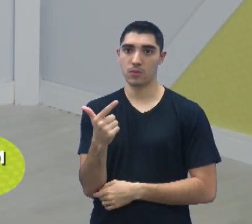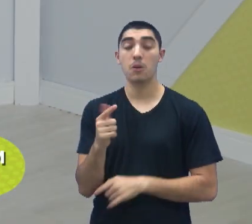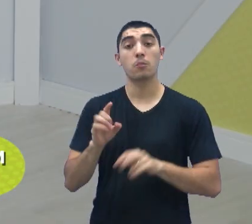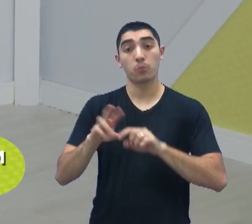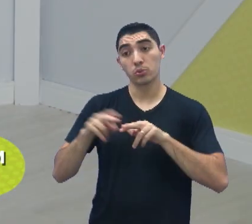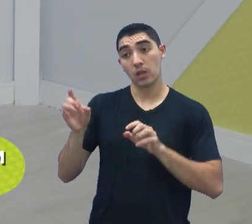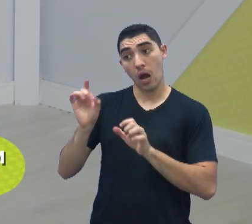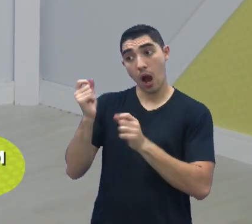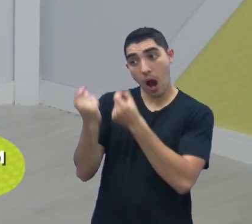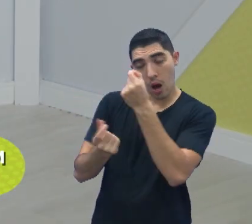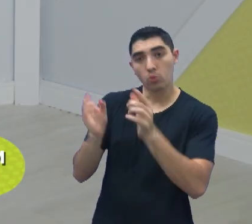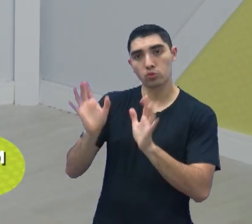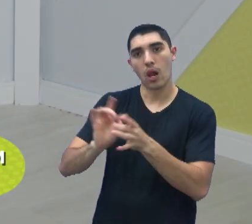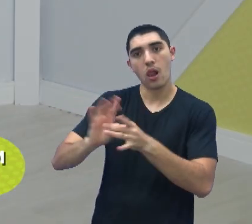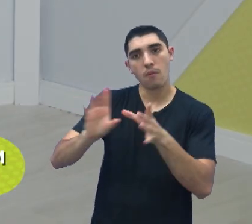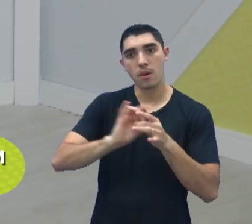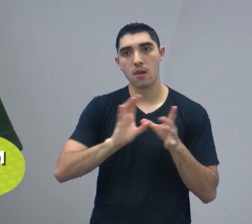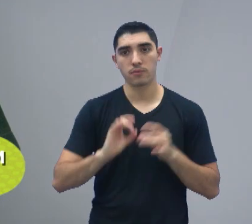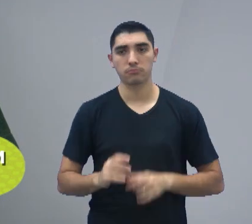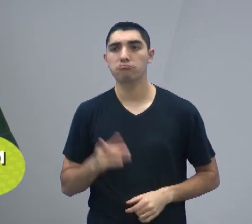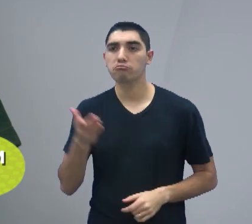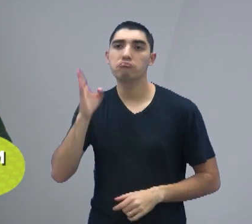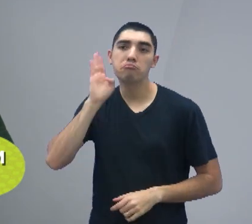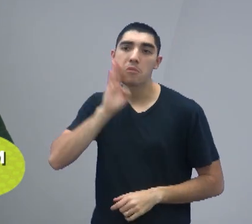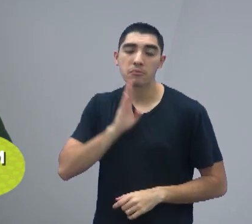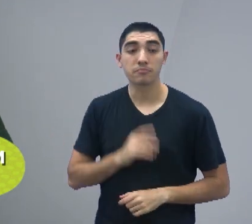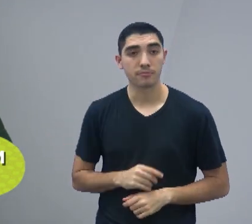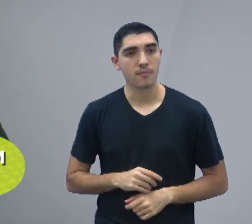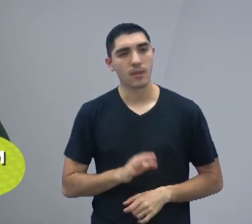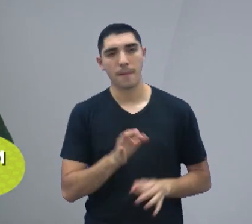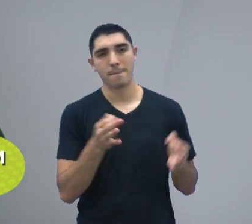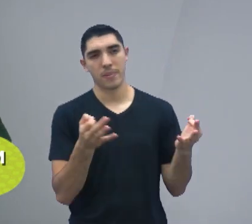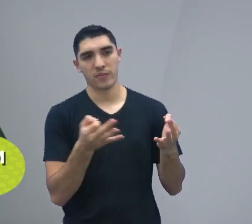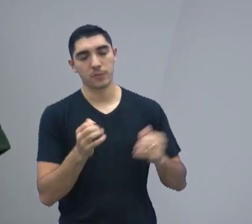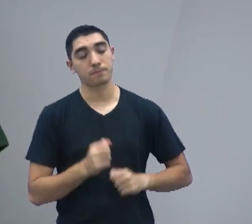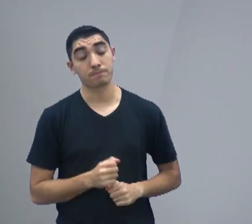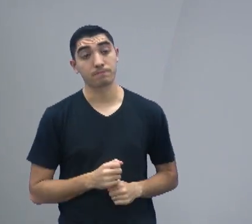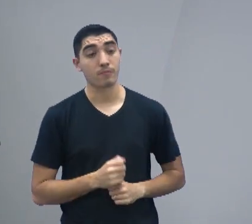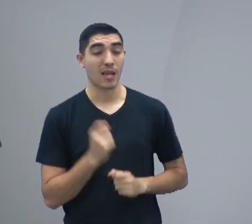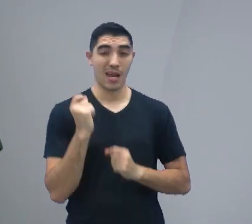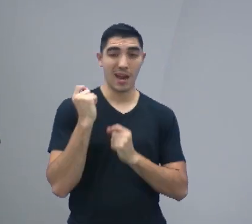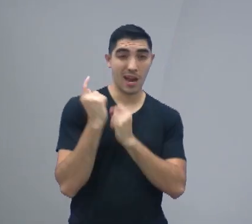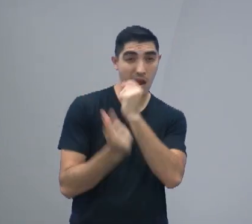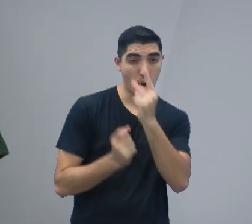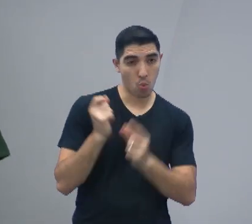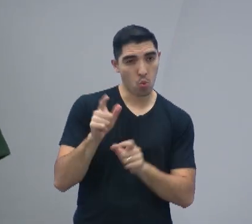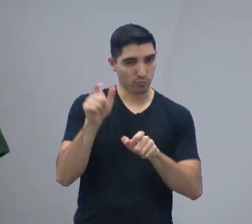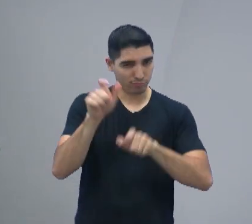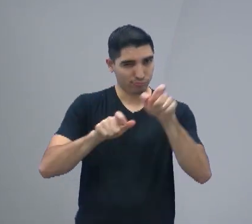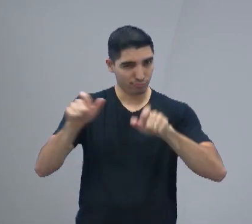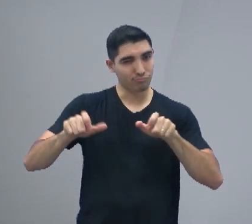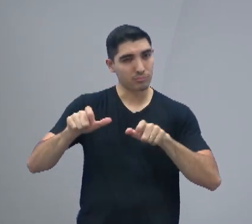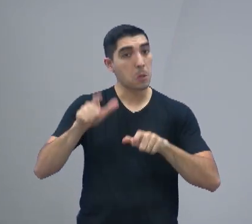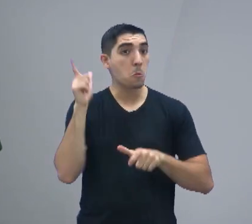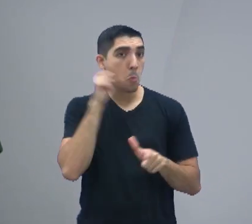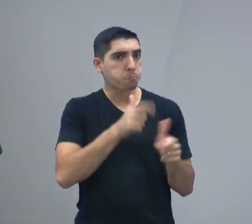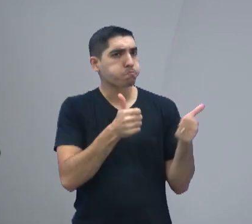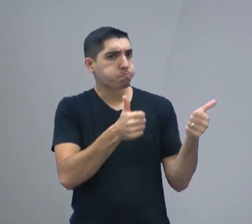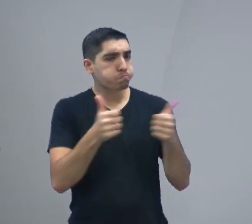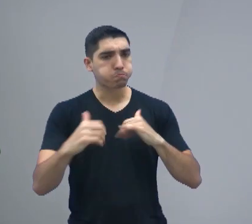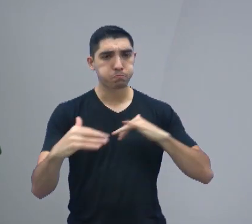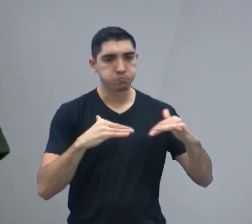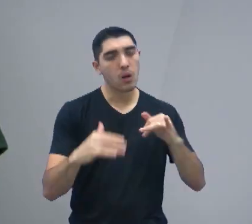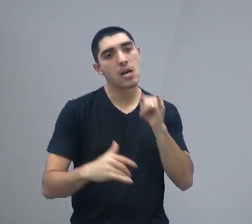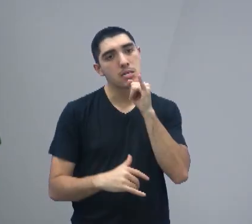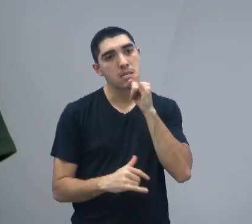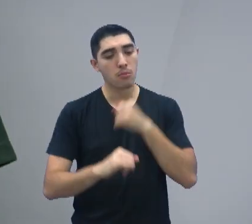forma amigável, Paulito. Perfeito. Esses atletas, alguns, né, conseguiram desempenhar muito bem, como é o caso, por exemplo, do